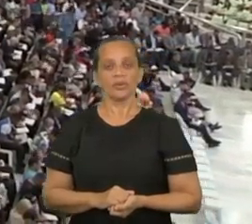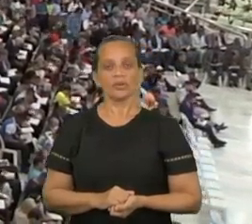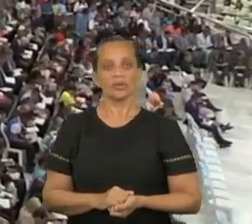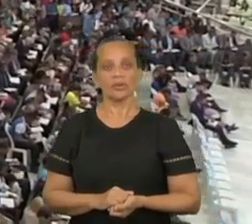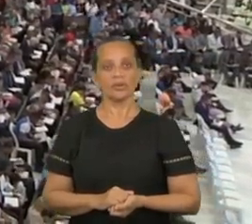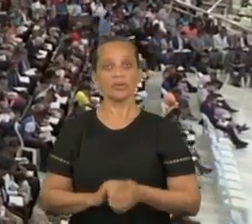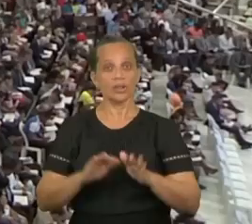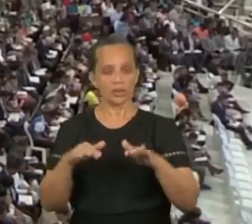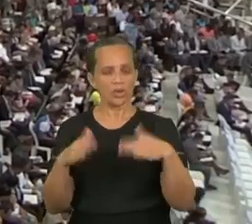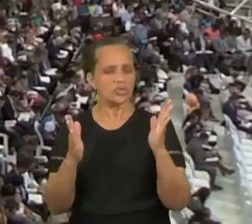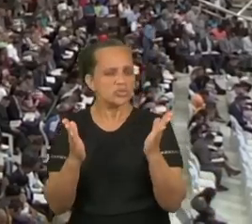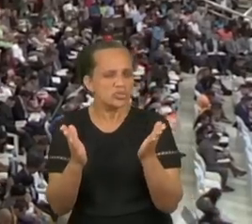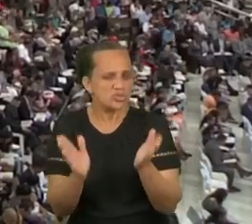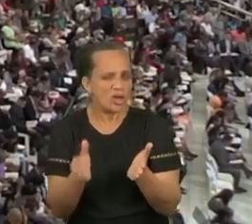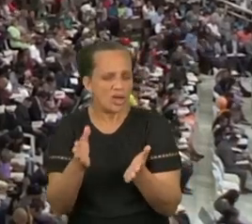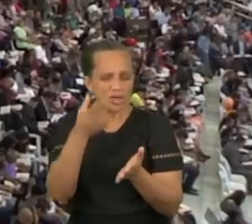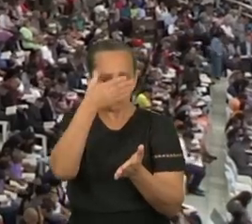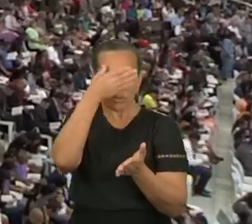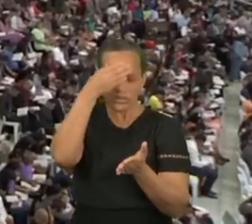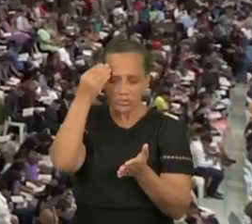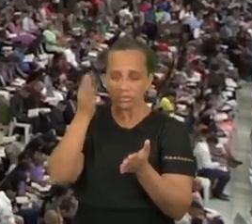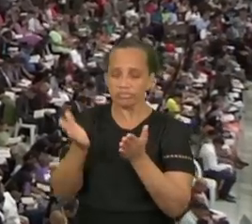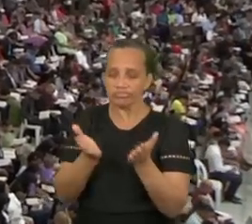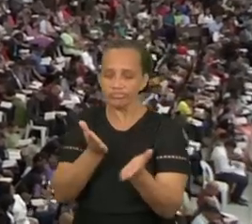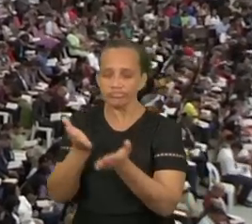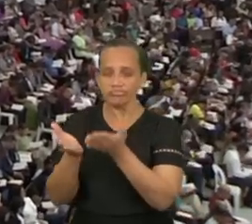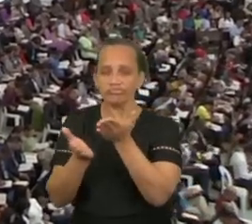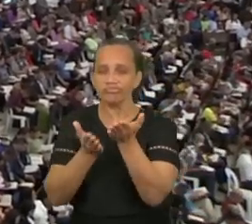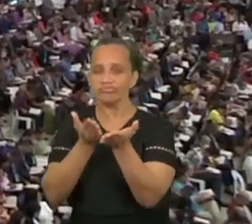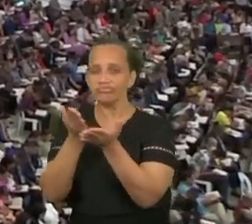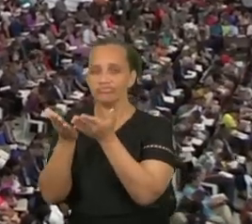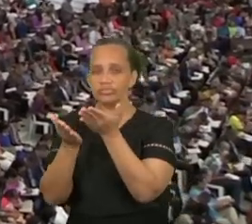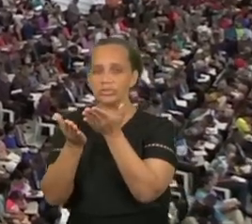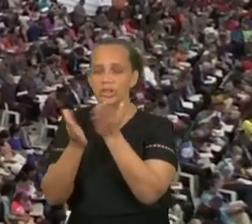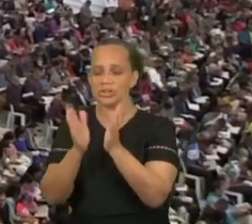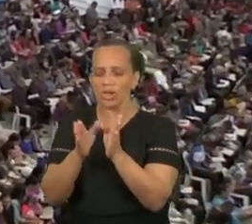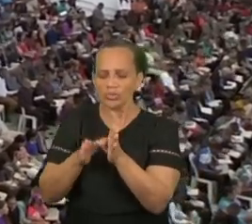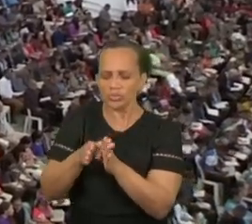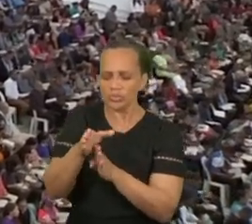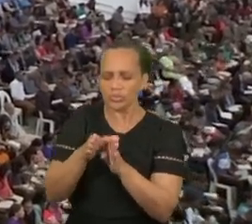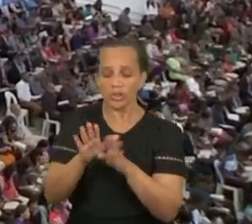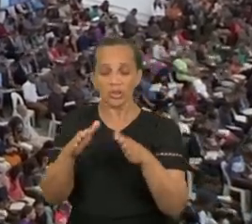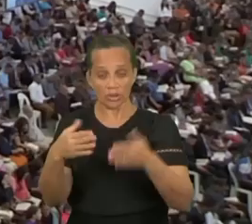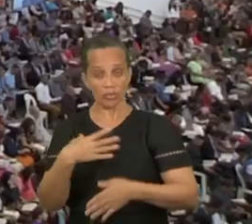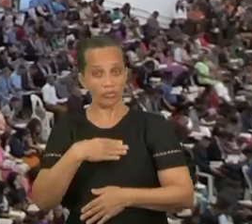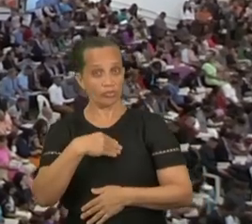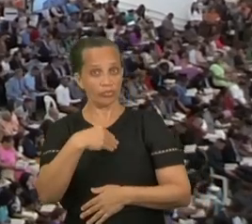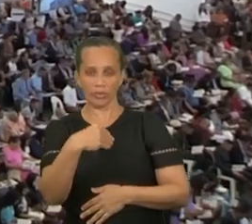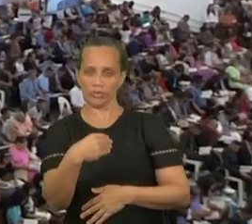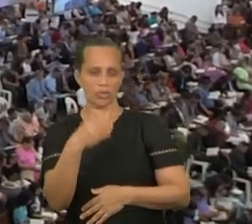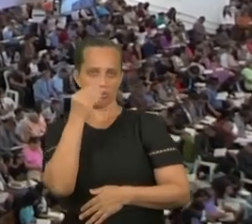e Já vos esquecestes da exortação que argumenta convosco como filhos Filho Meu Não